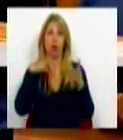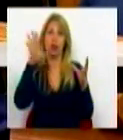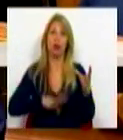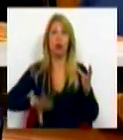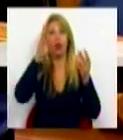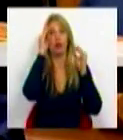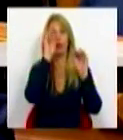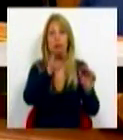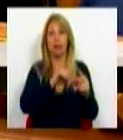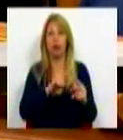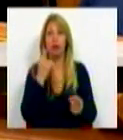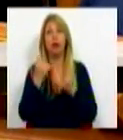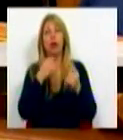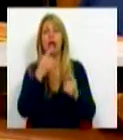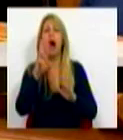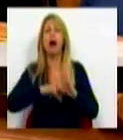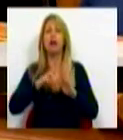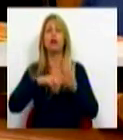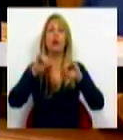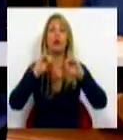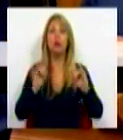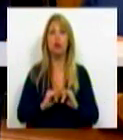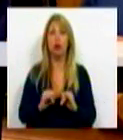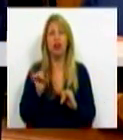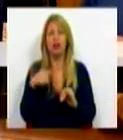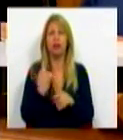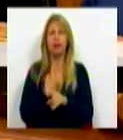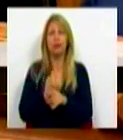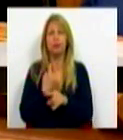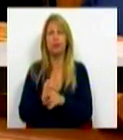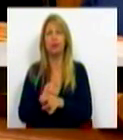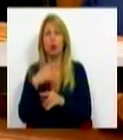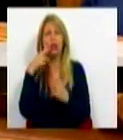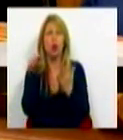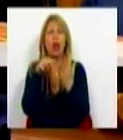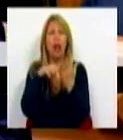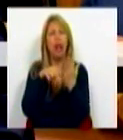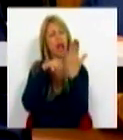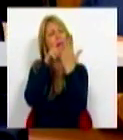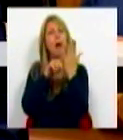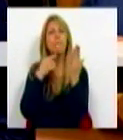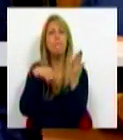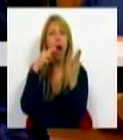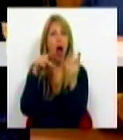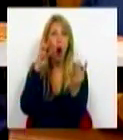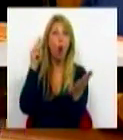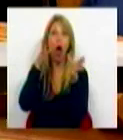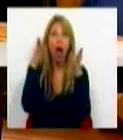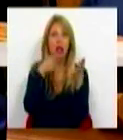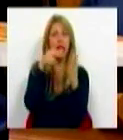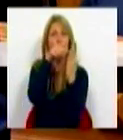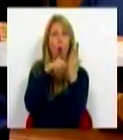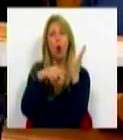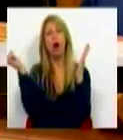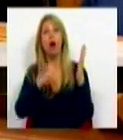às vezes dizem, ah, e os relatórios internacionais, aquela coisa de ler a capa e depois não ler o que lá está dentro, hoje também voltaram a não falar dos